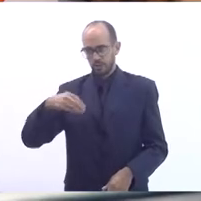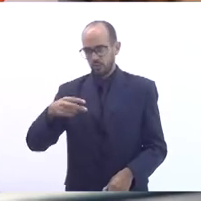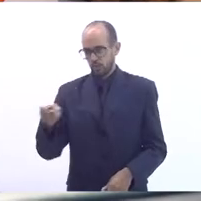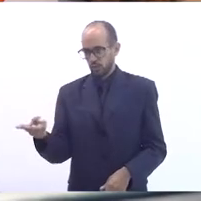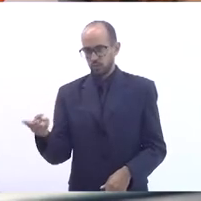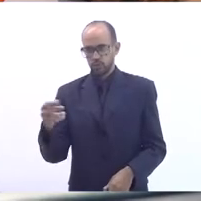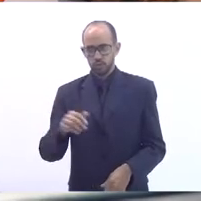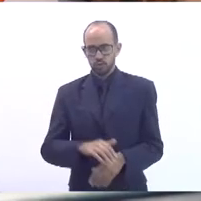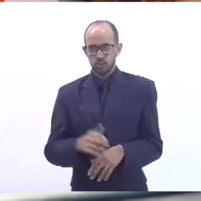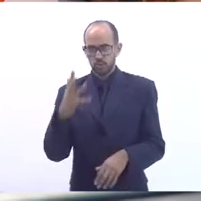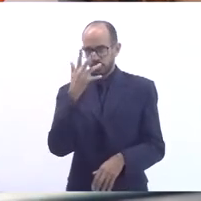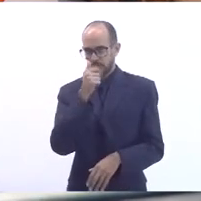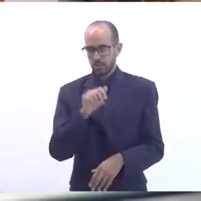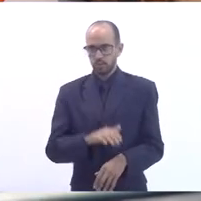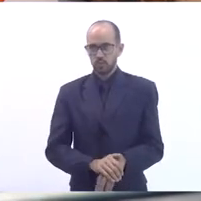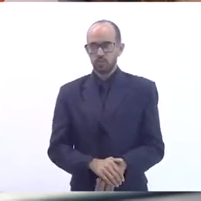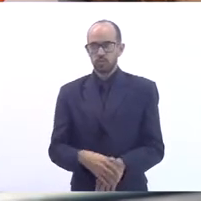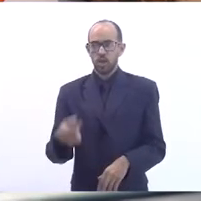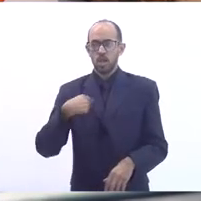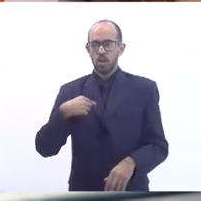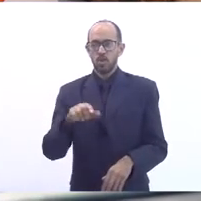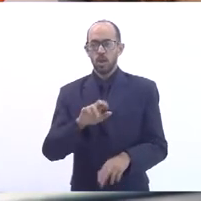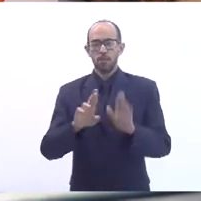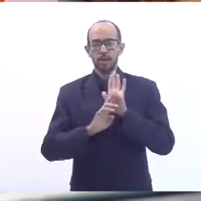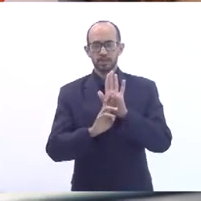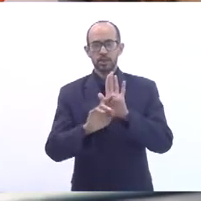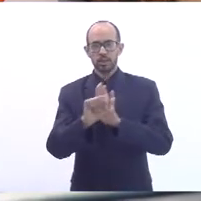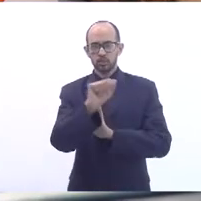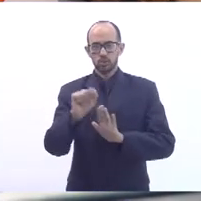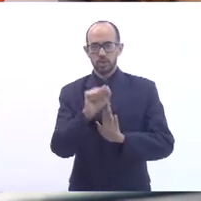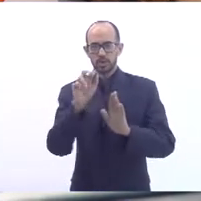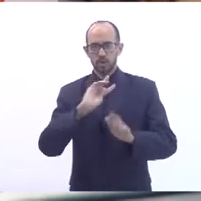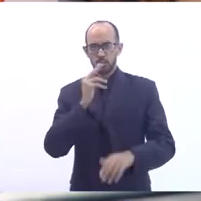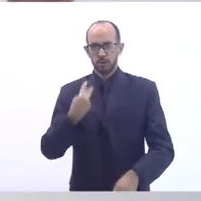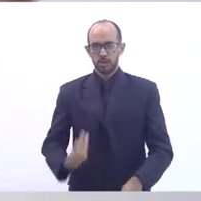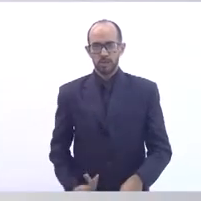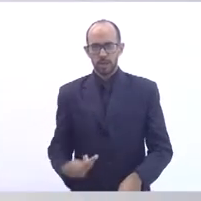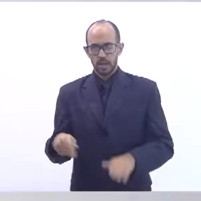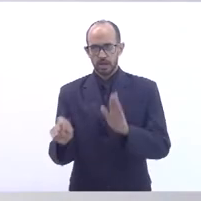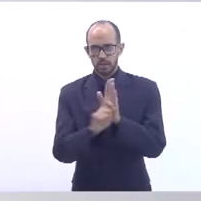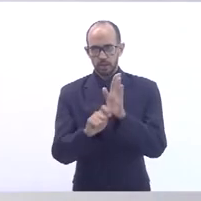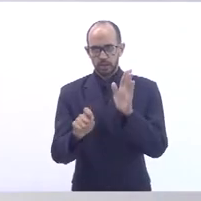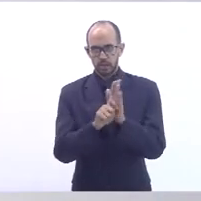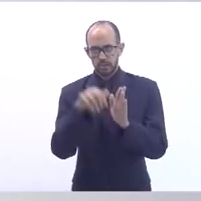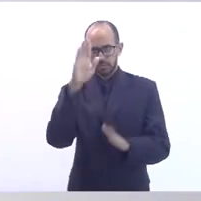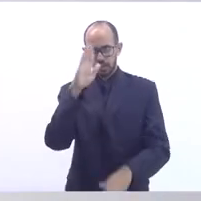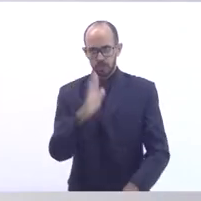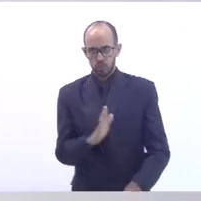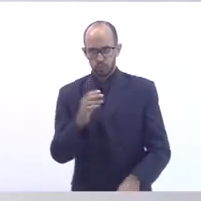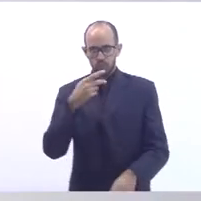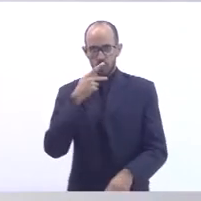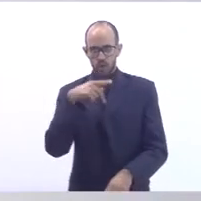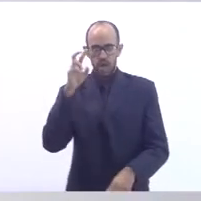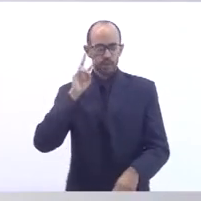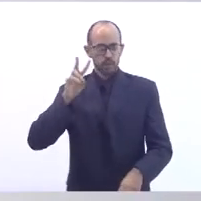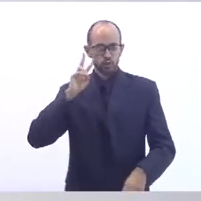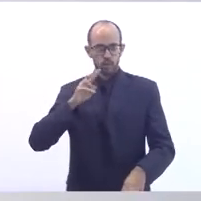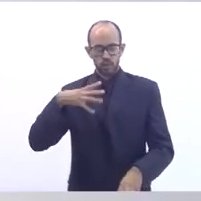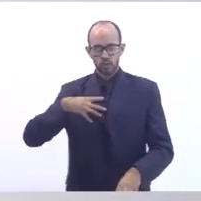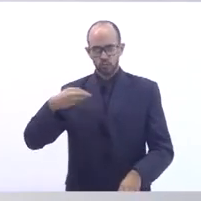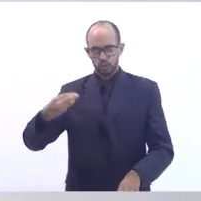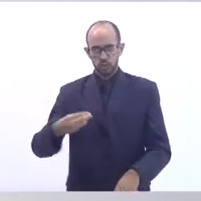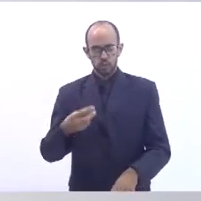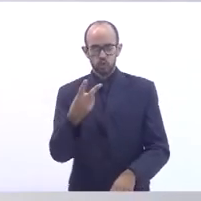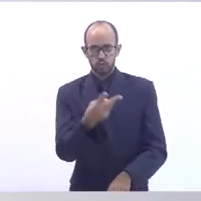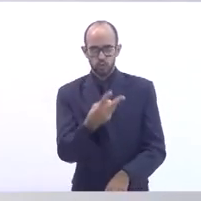representa associação humanitária canábica do Brasil é a bom meus filhos vou falar um pouco da história deles né